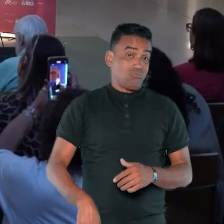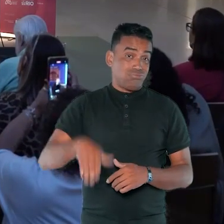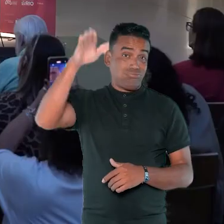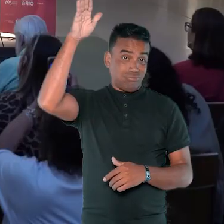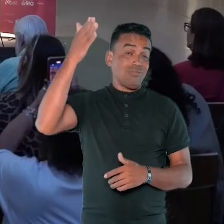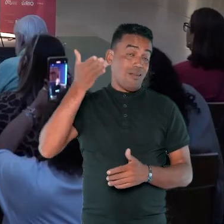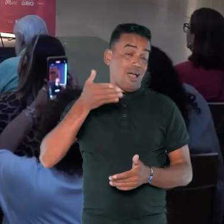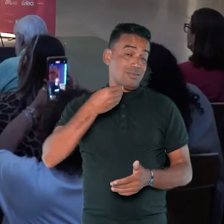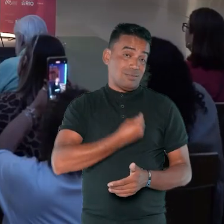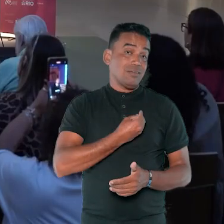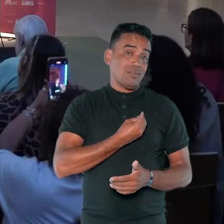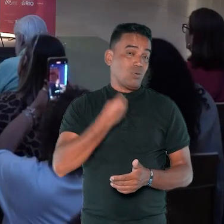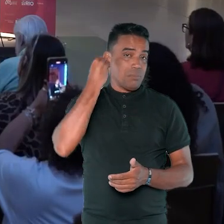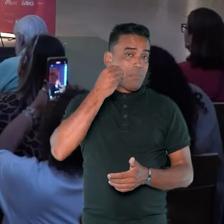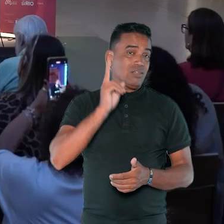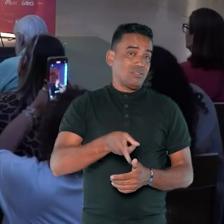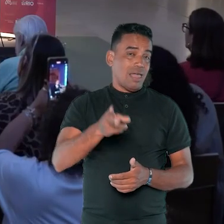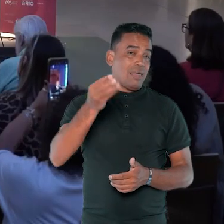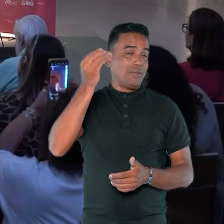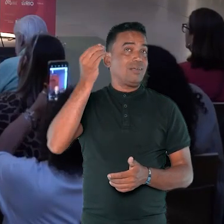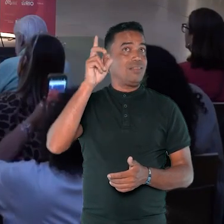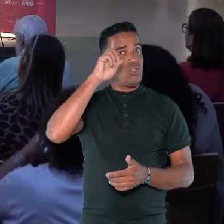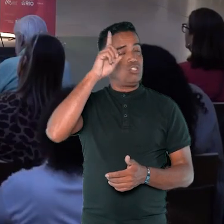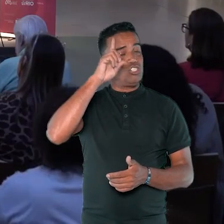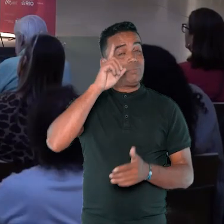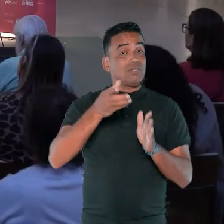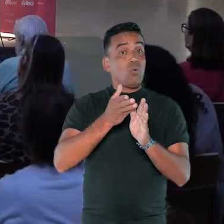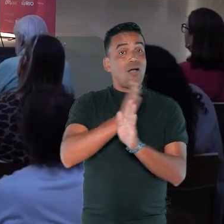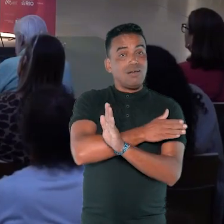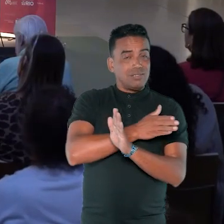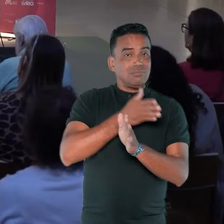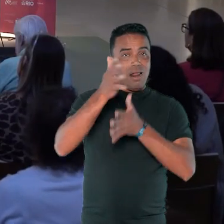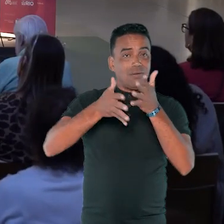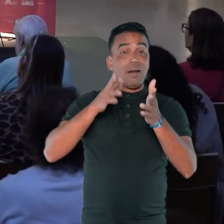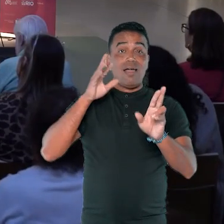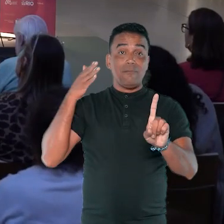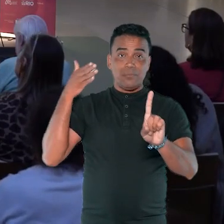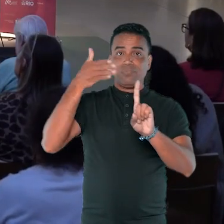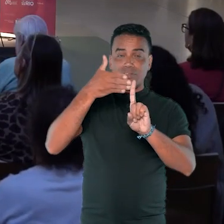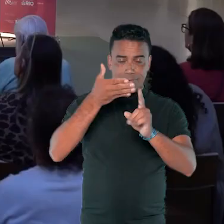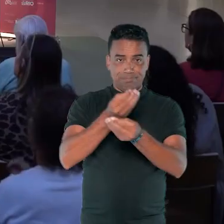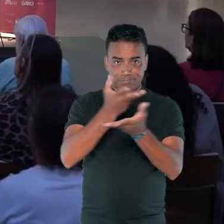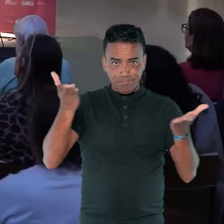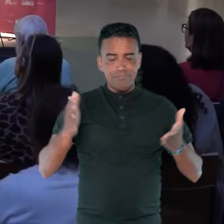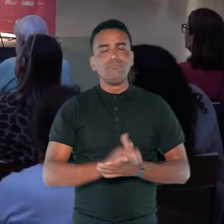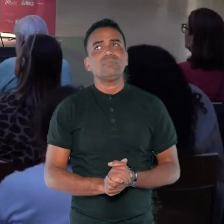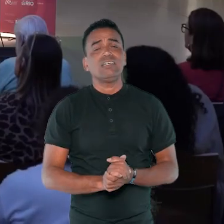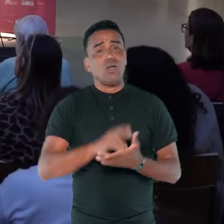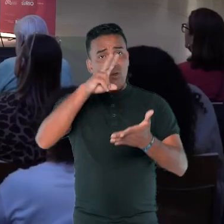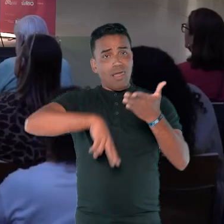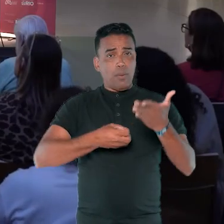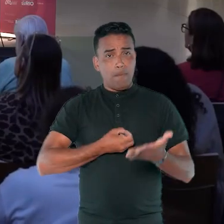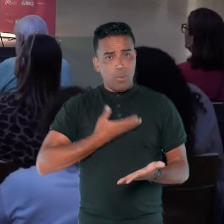dia. Mas eu, antes de devolver a palavra para o Afonso, apenas para fazer a referência de que, quando eu leio esse poema,